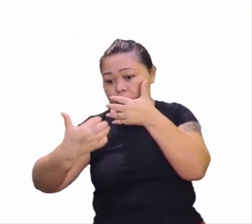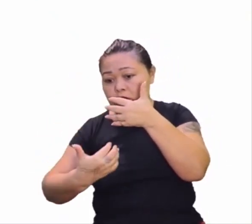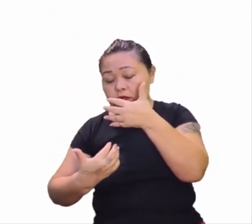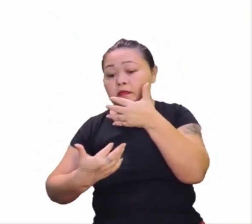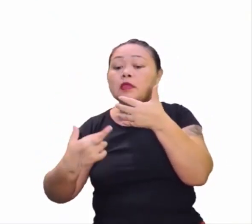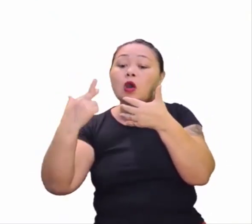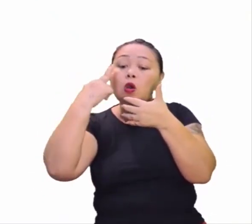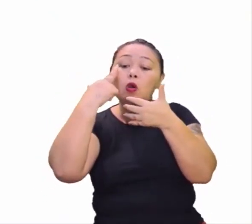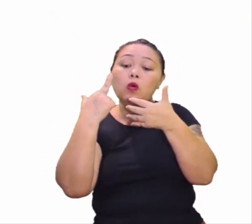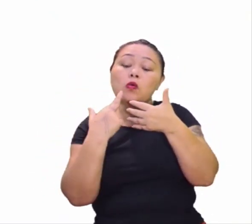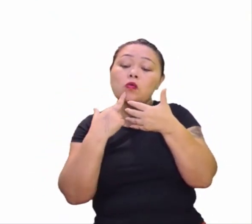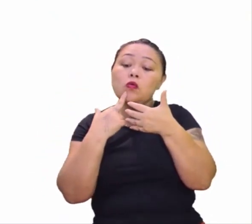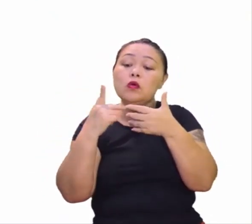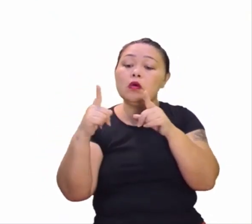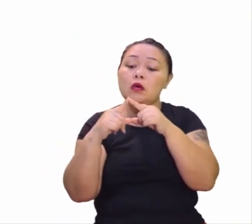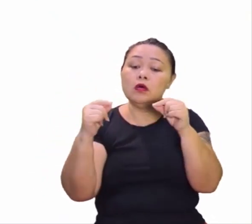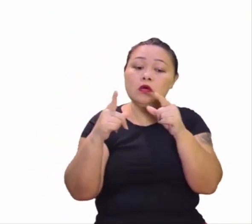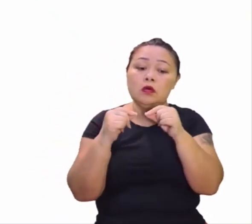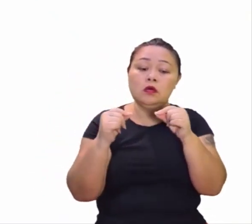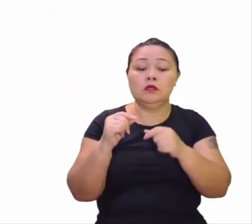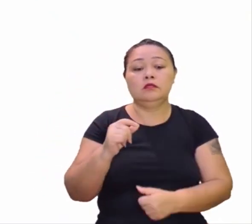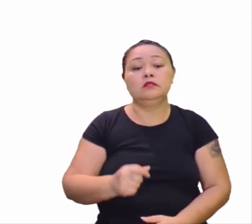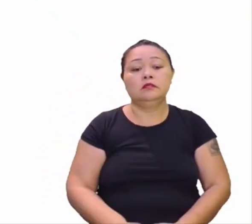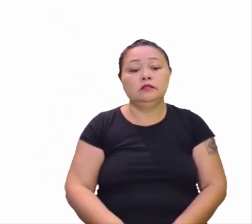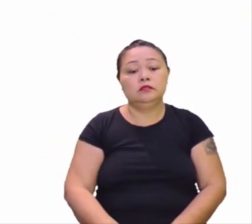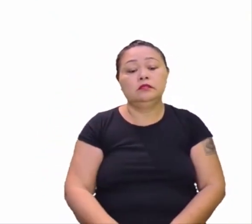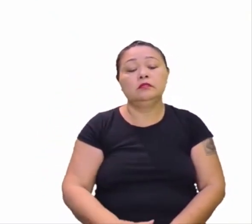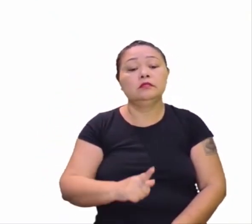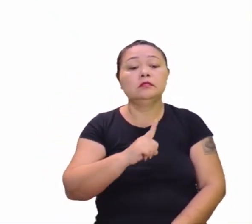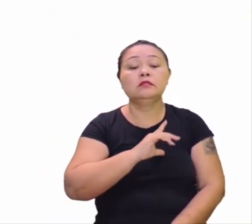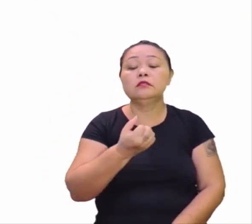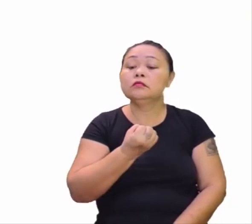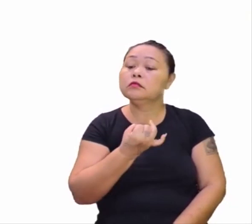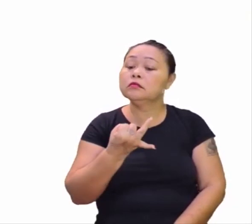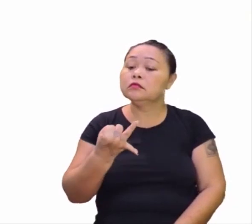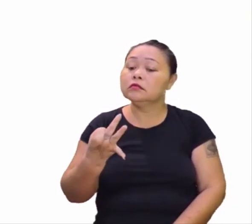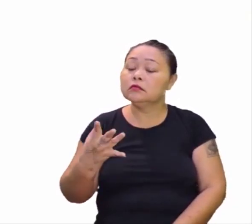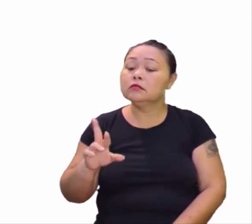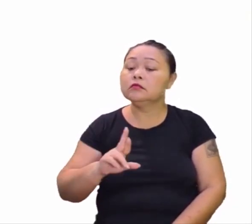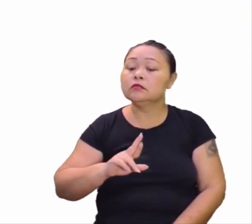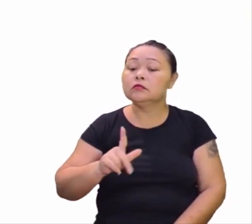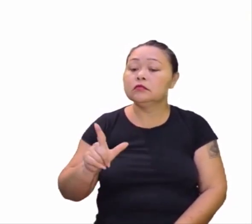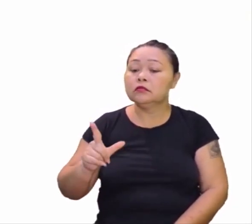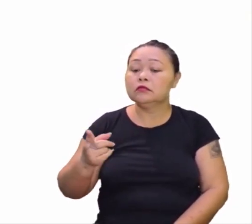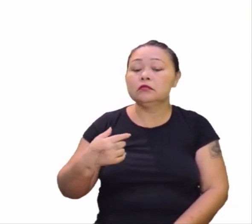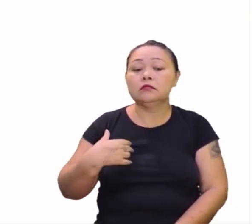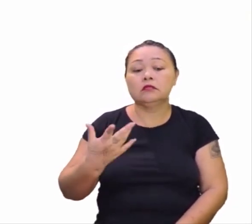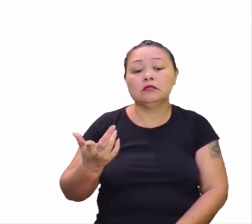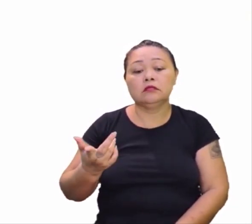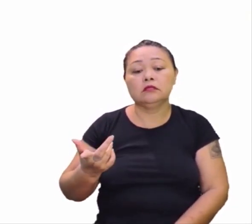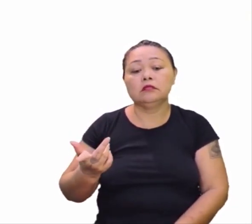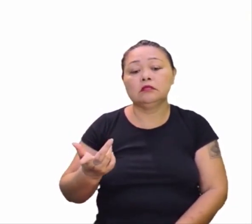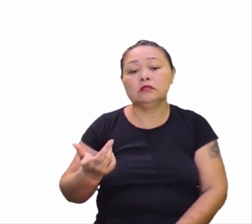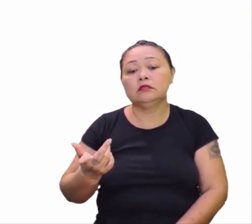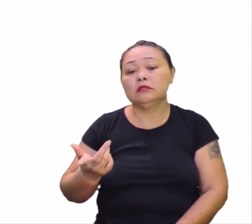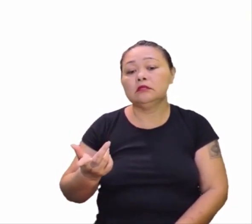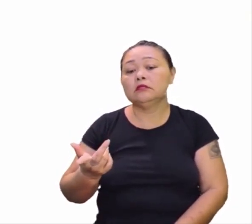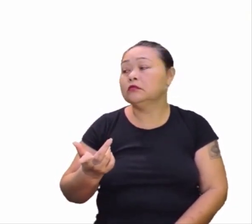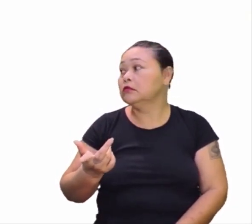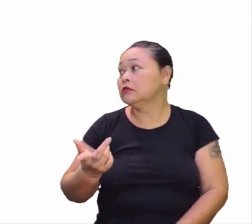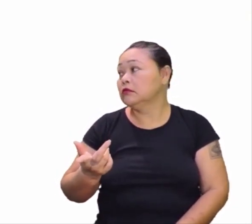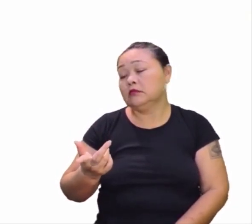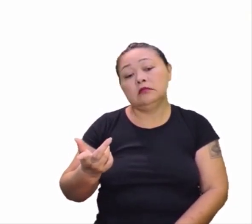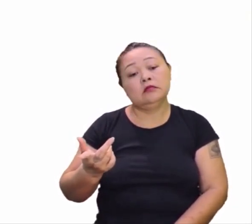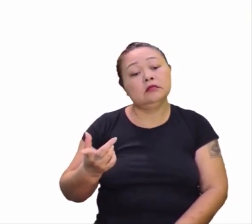Então, Rondônia, em relação a Brasília, professor Jorge, nós temos quantas horas de diferença de Rondônia para Brasília?